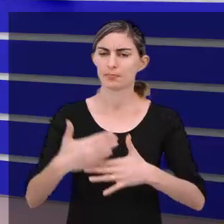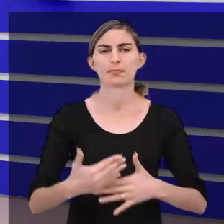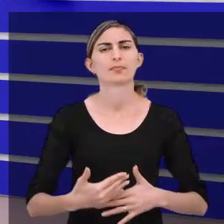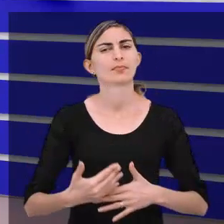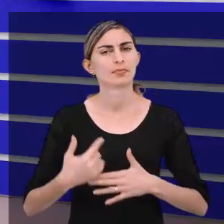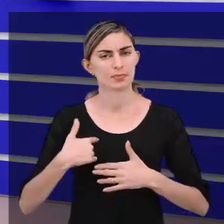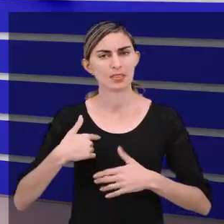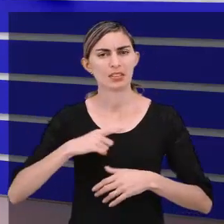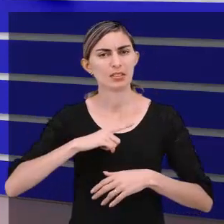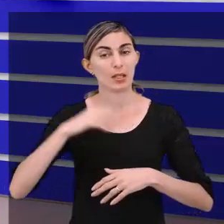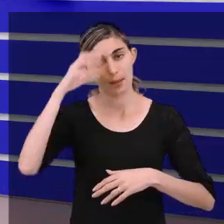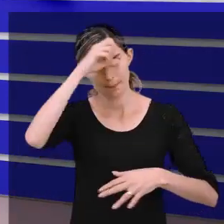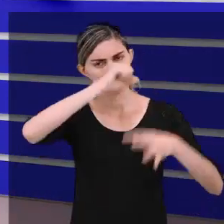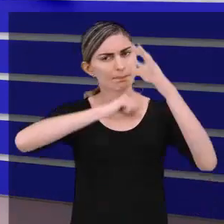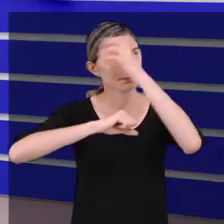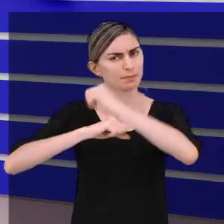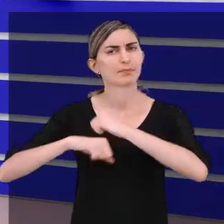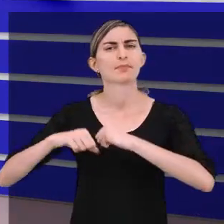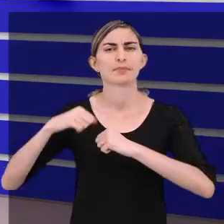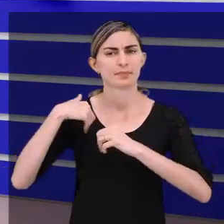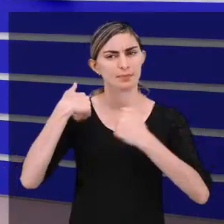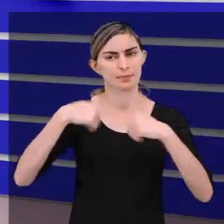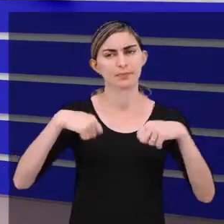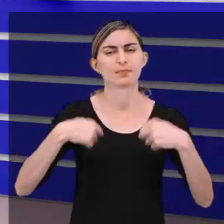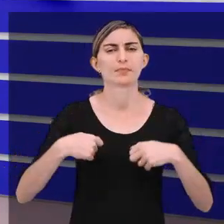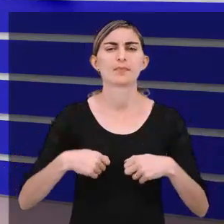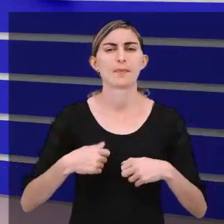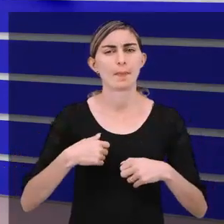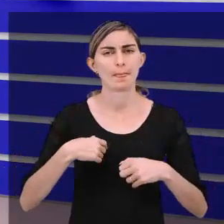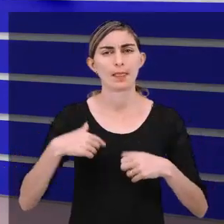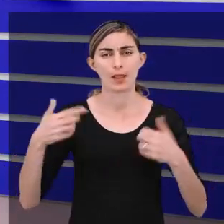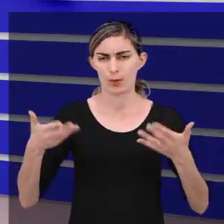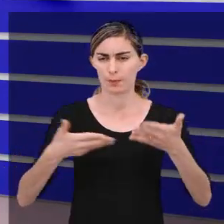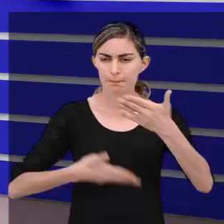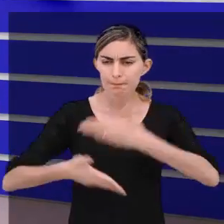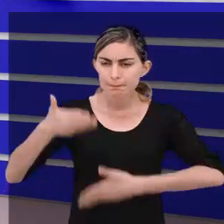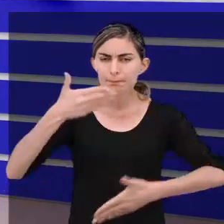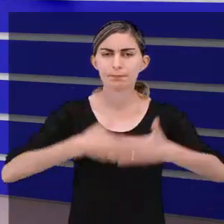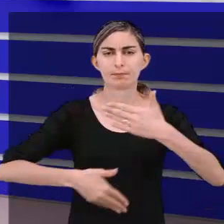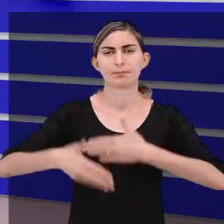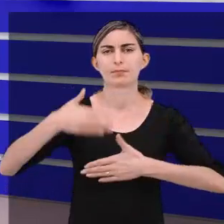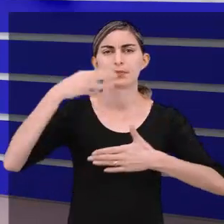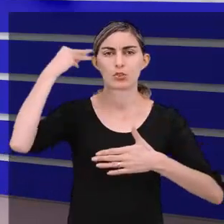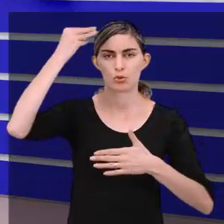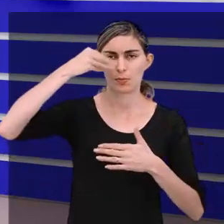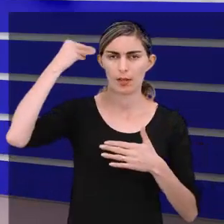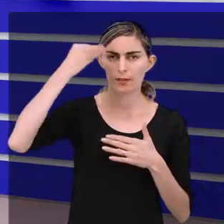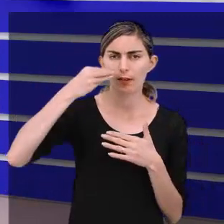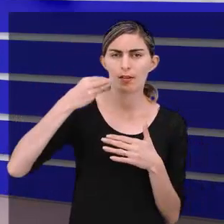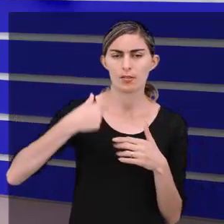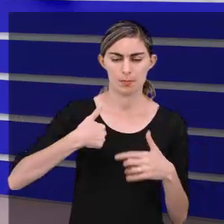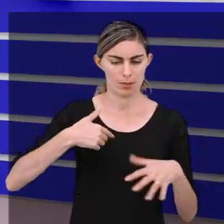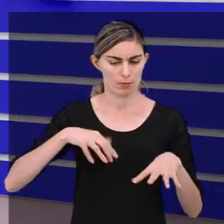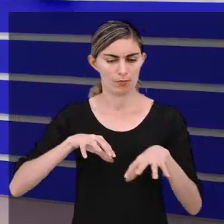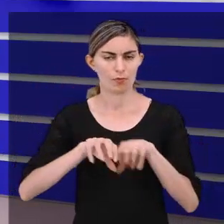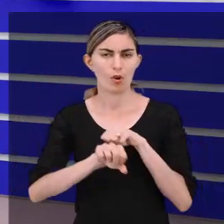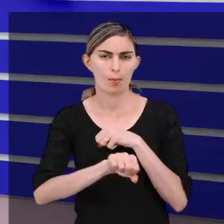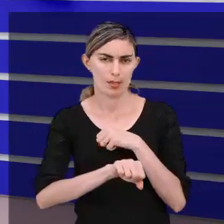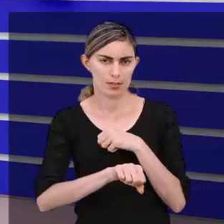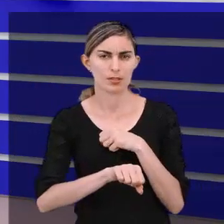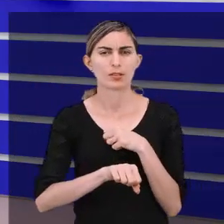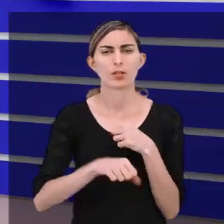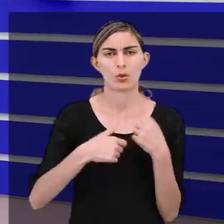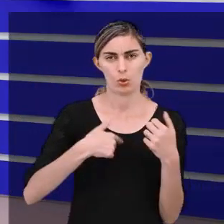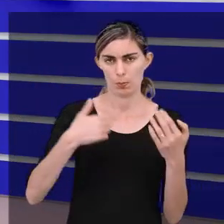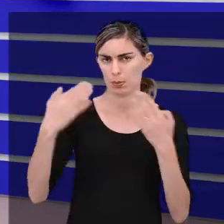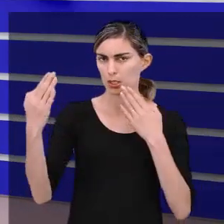muito, mas ainda temos muito que aprender. E assim a gente aprende muito trocando, trazendo a nossa experiência. Minha formação, como o Aldemir falou, eu